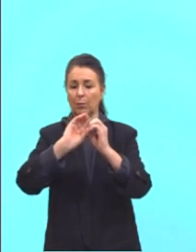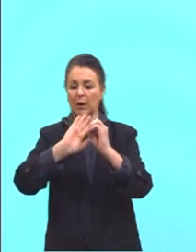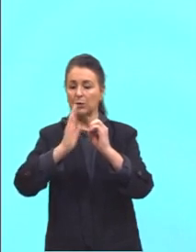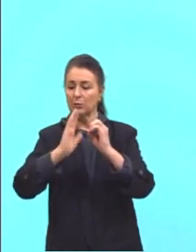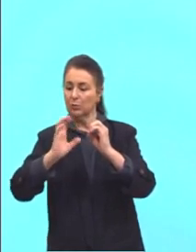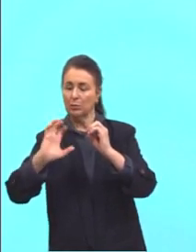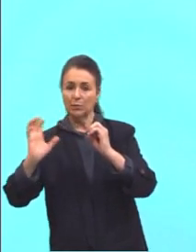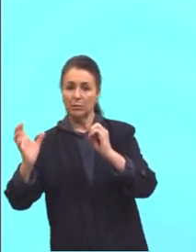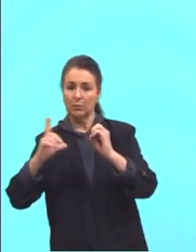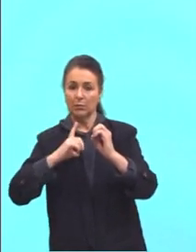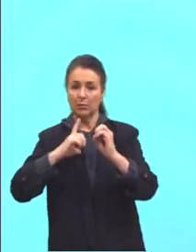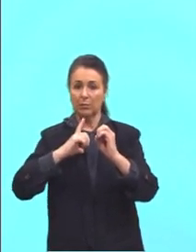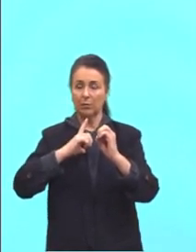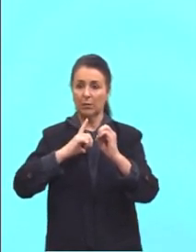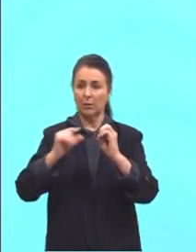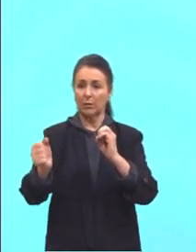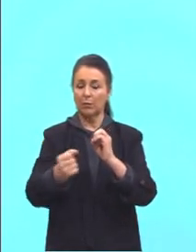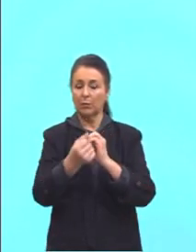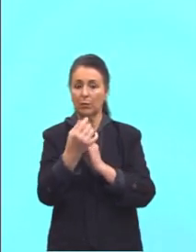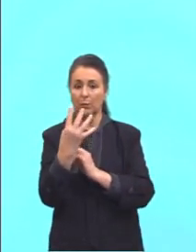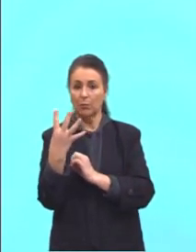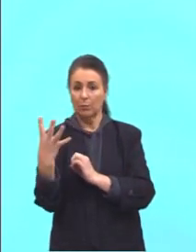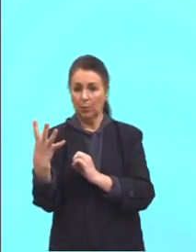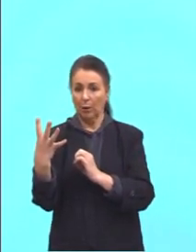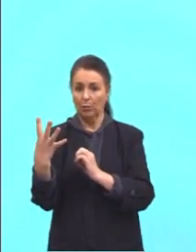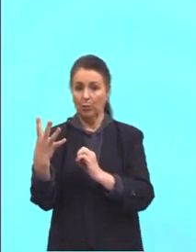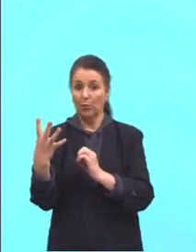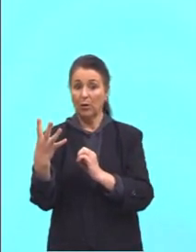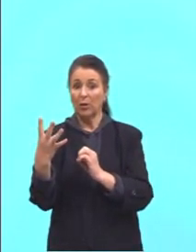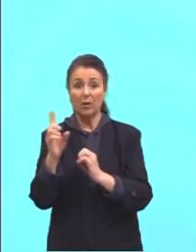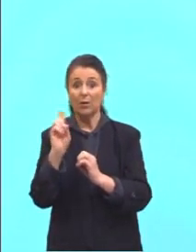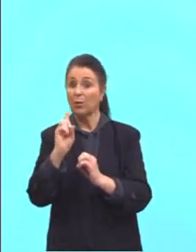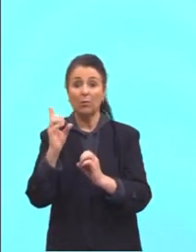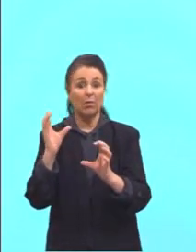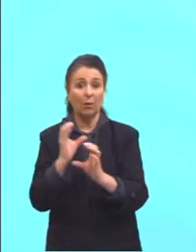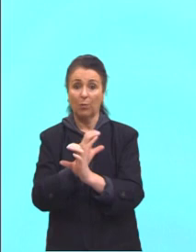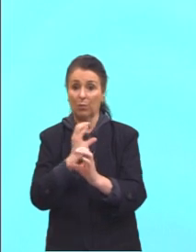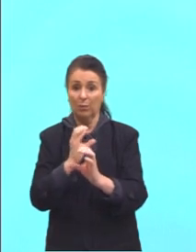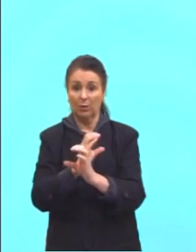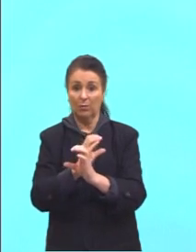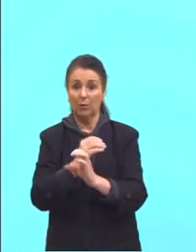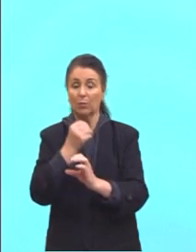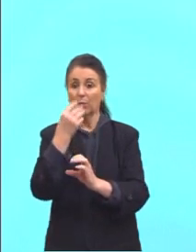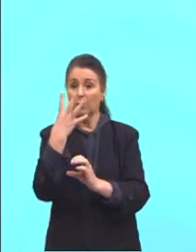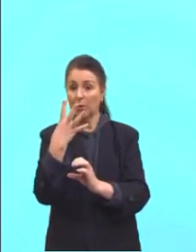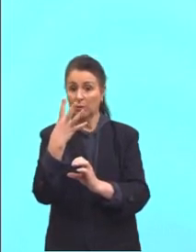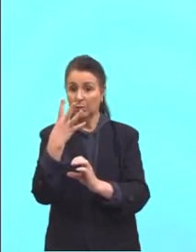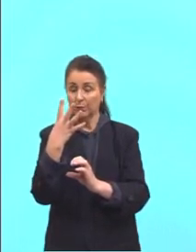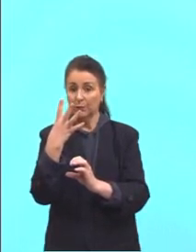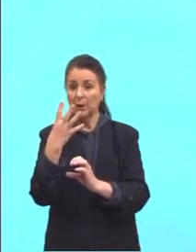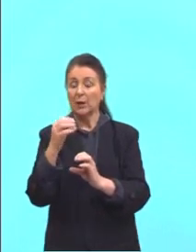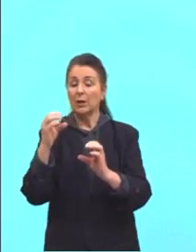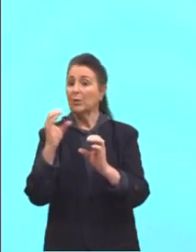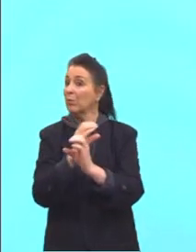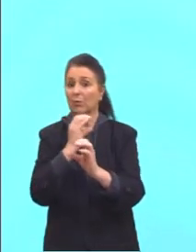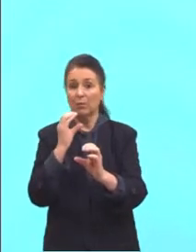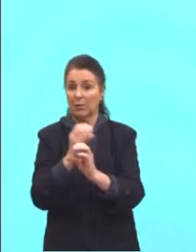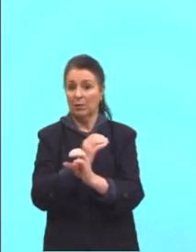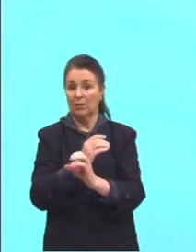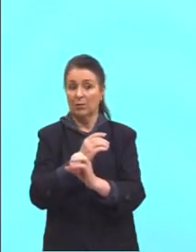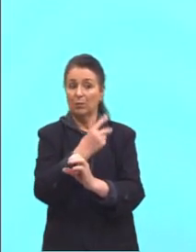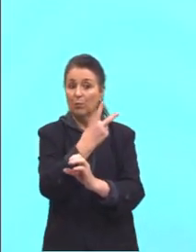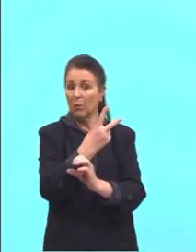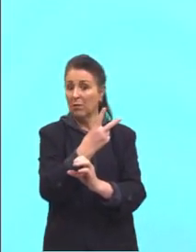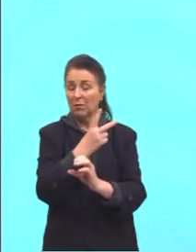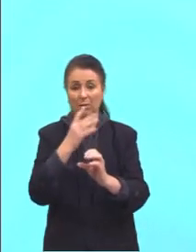distribuição onde vou ter quatro incompletos quatro orbitais incompletos ao invés de 2 eu vou ter quatro e